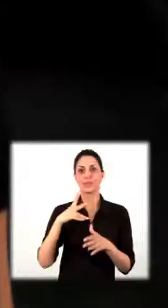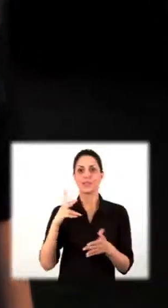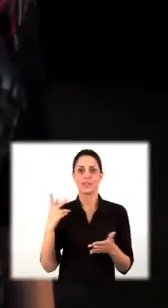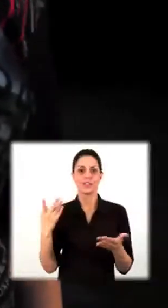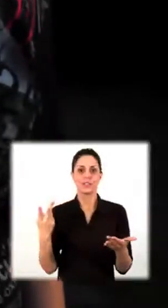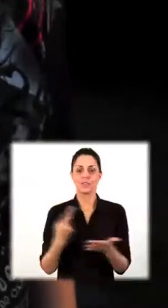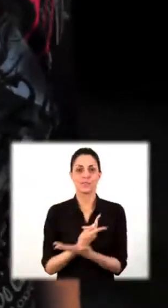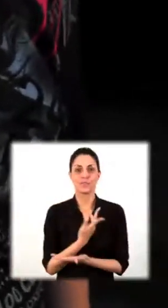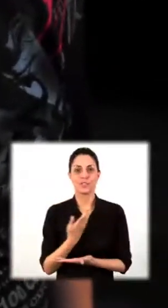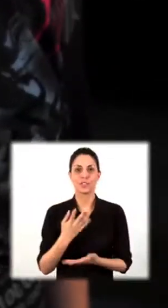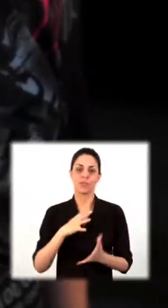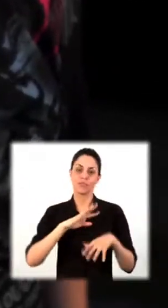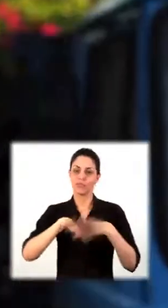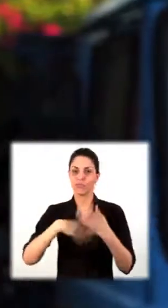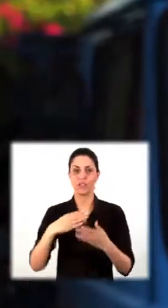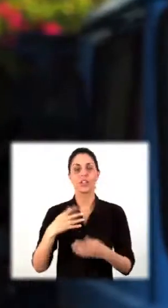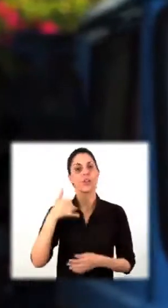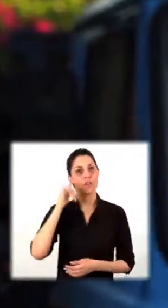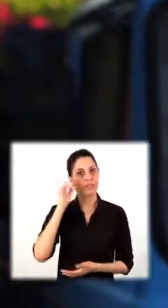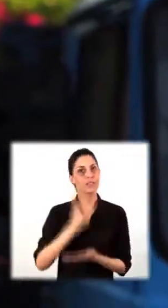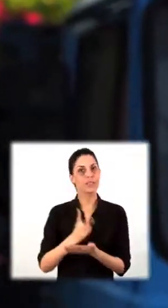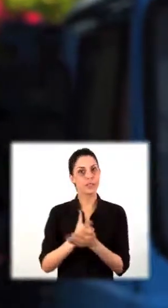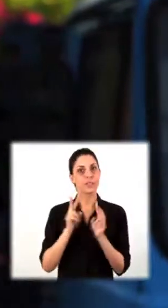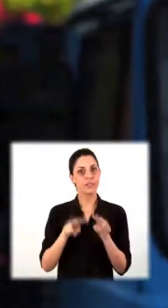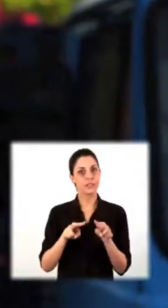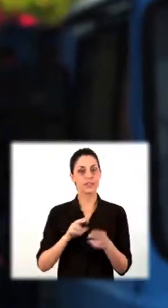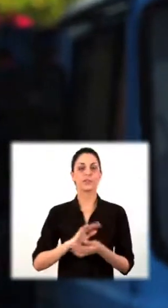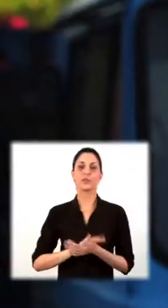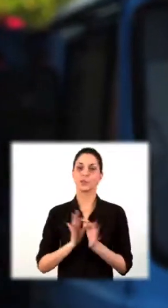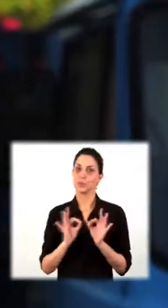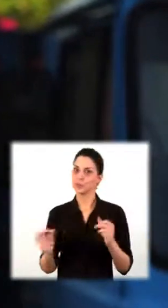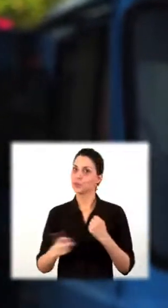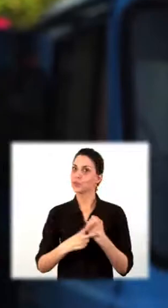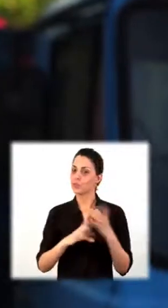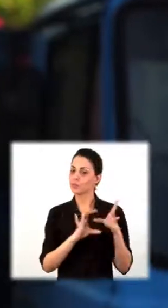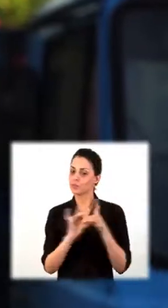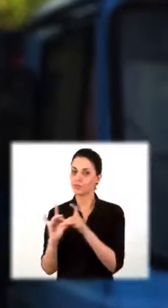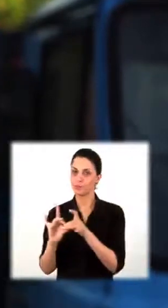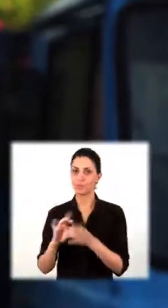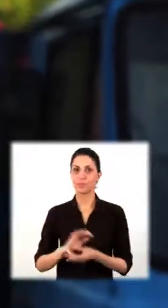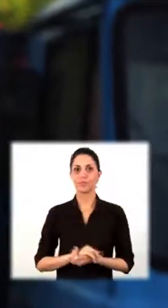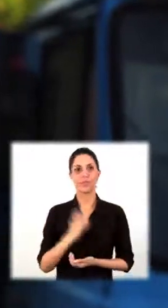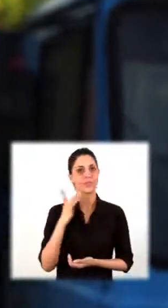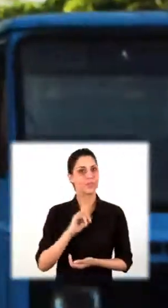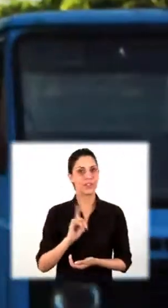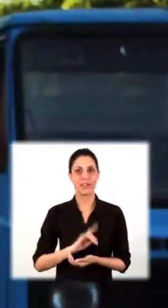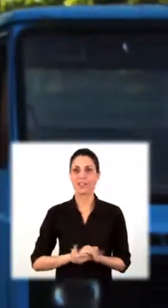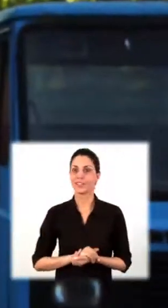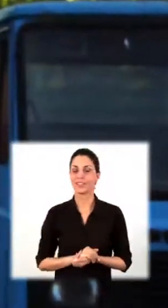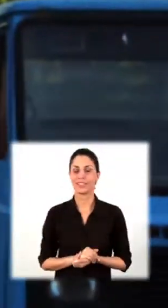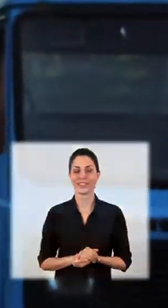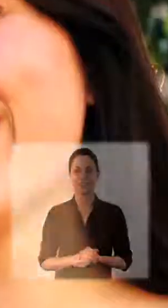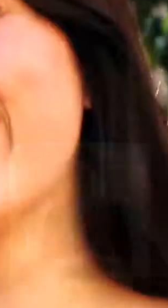estivesse acontecendo agora. Então é uma coisa que tem que prestar sempre atenção, tem que estar sempre bem ligado e isso não é muito fácil.